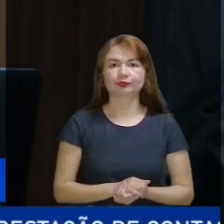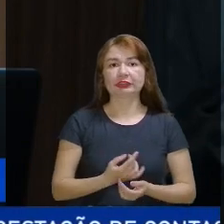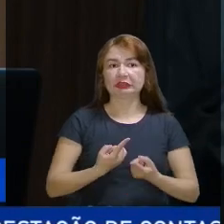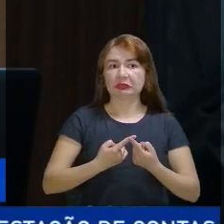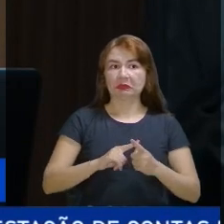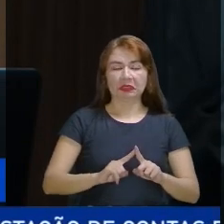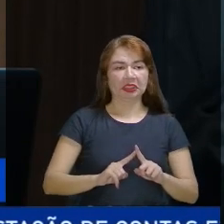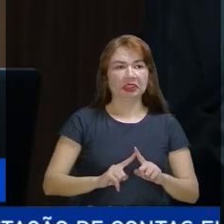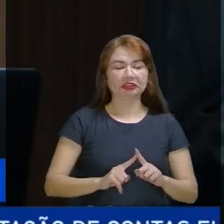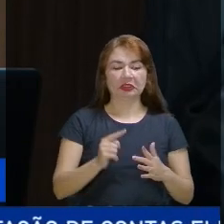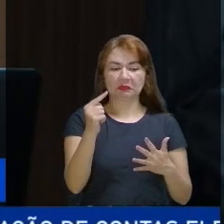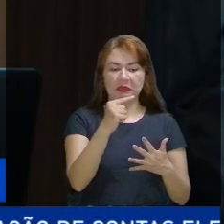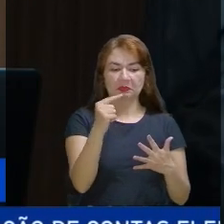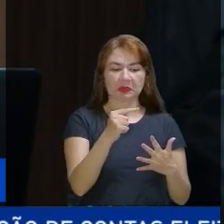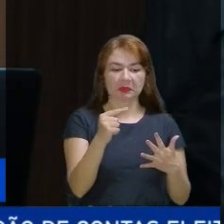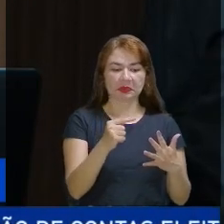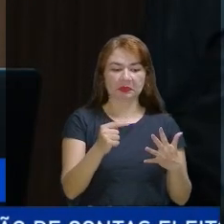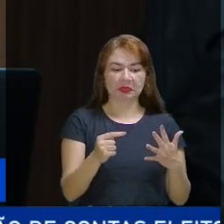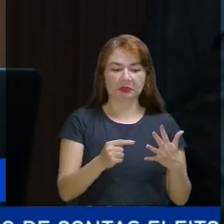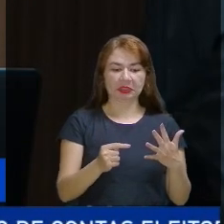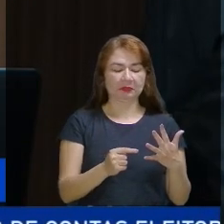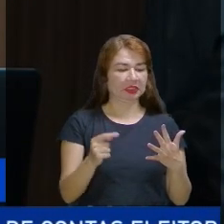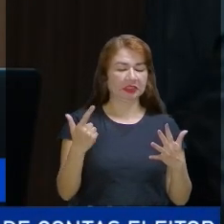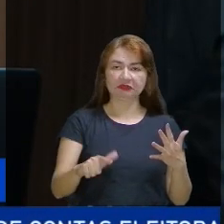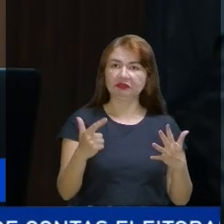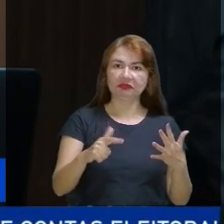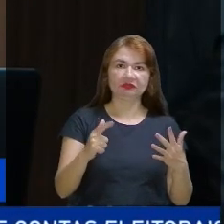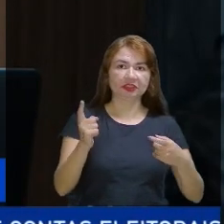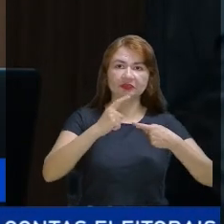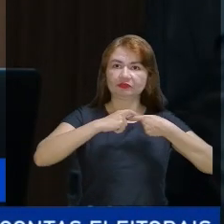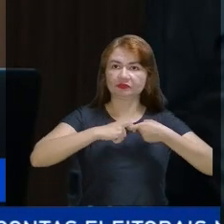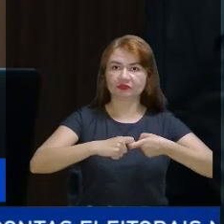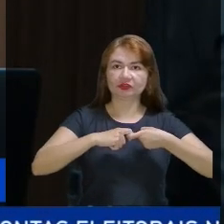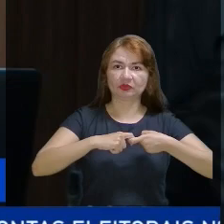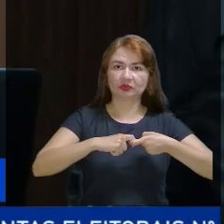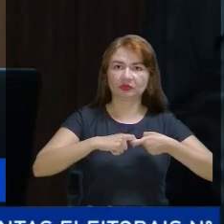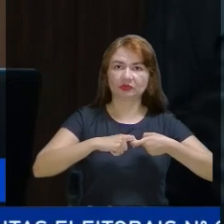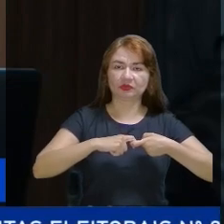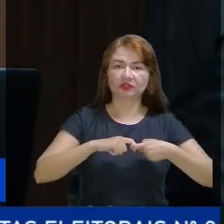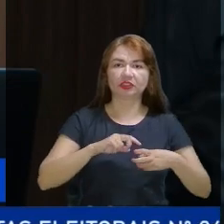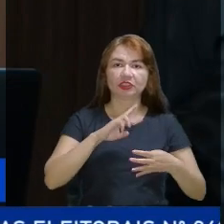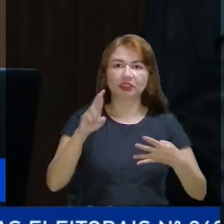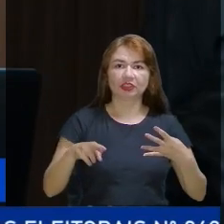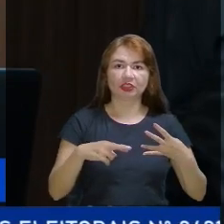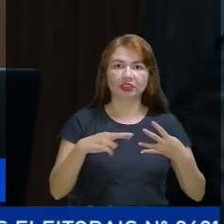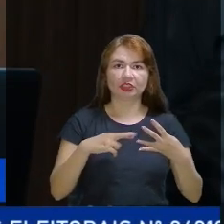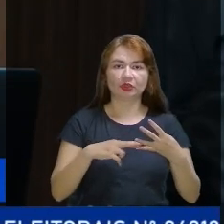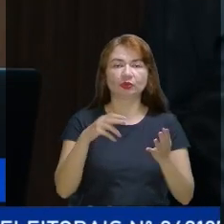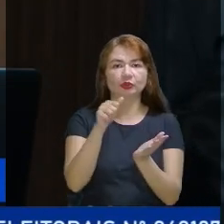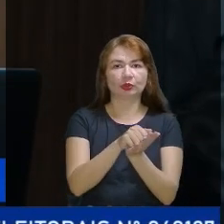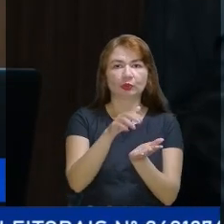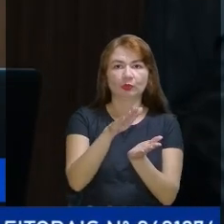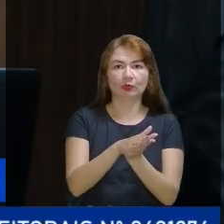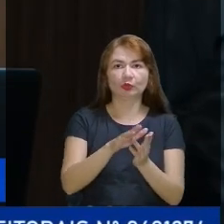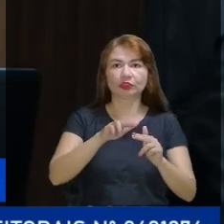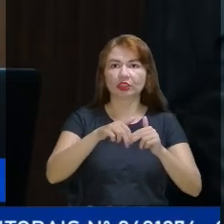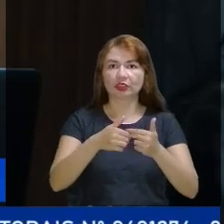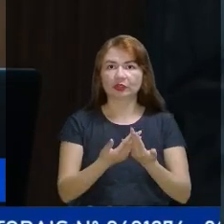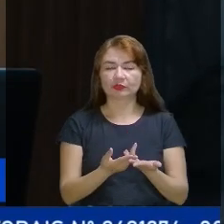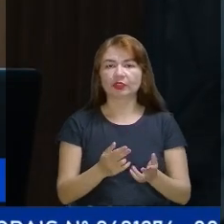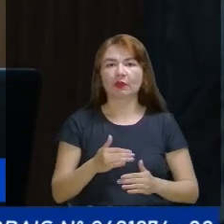qualquer requisito que vincule a oposição do tipo recursal, inclusive com aplicação de multa em razão do